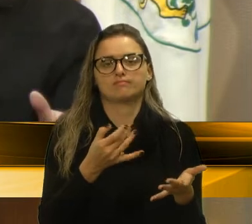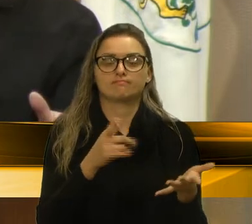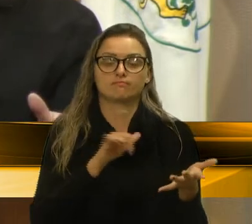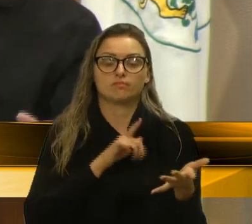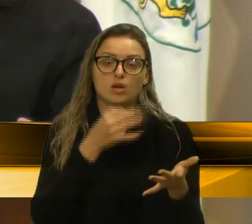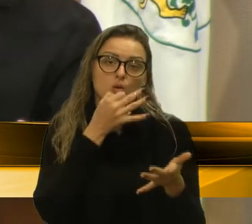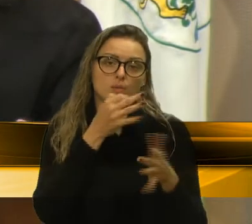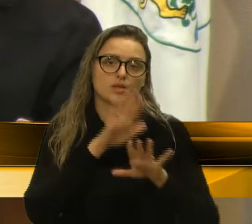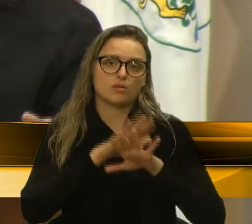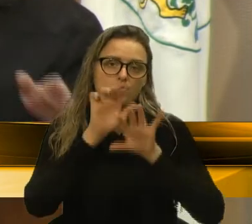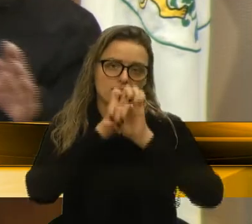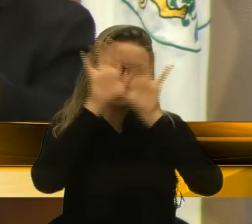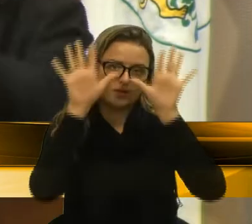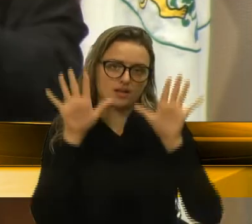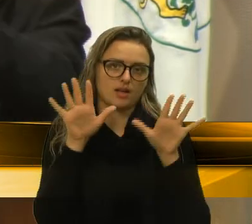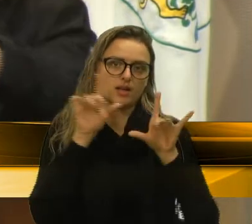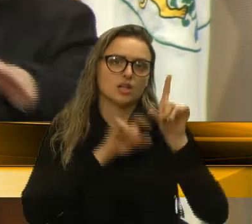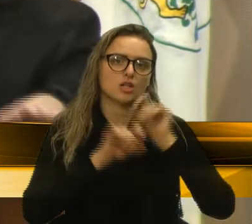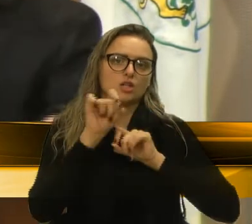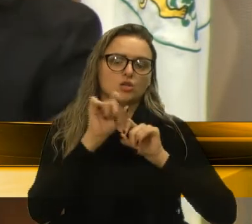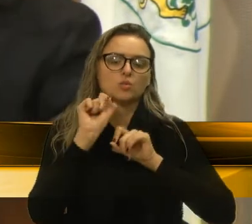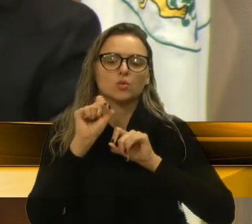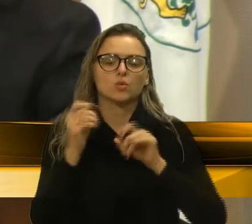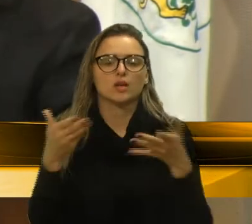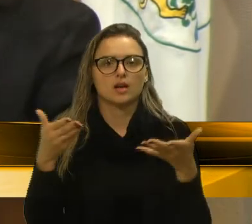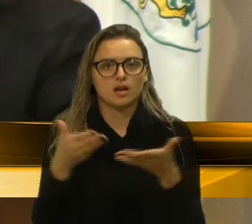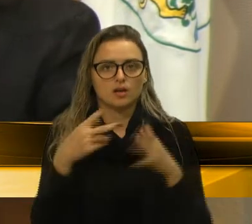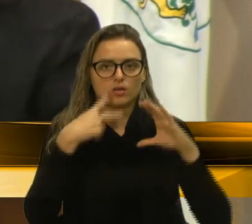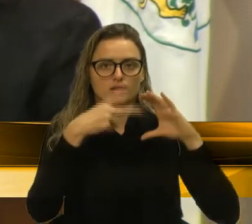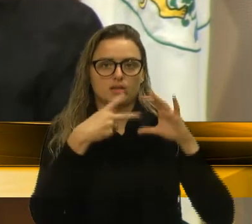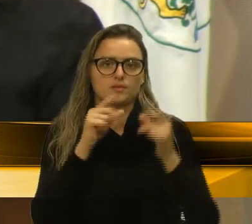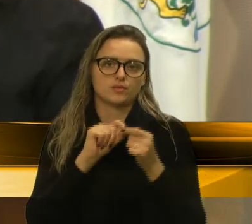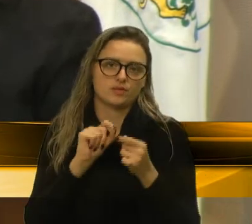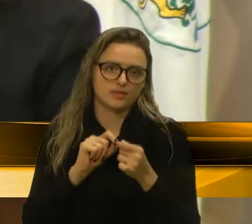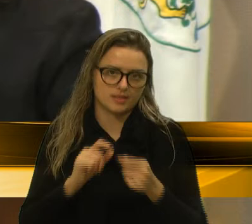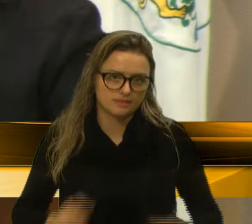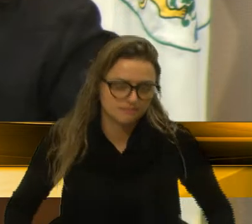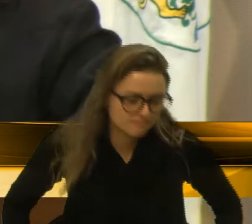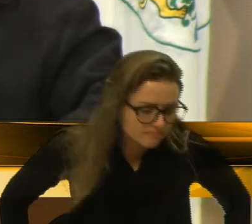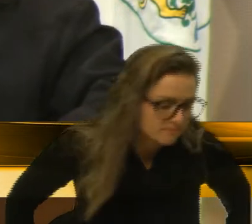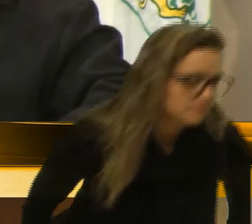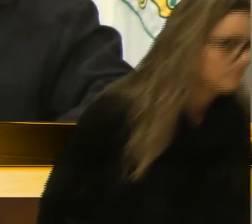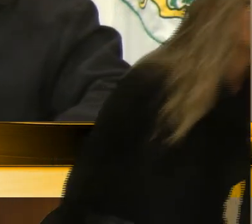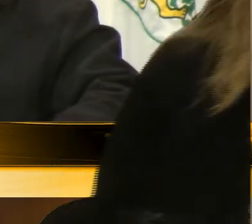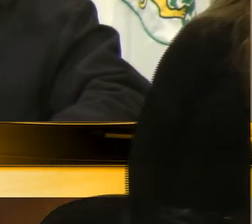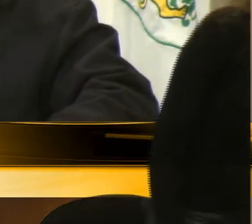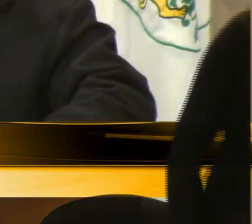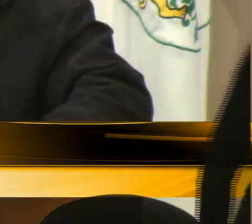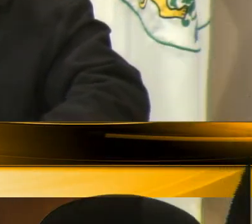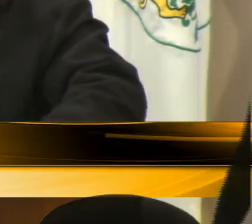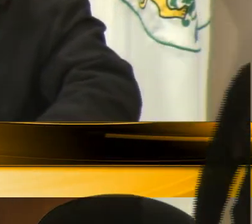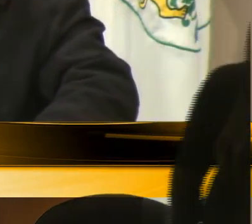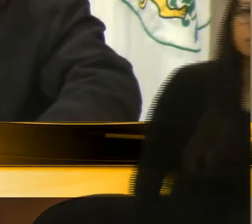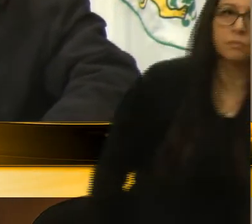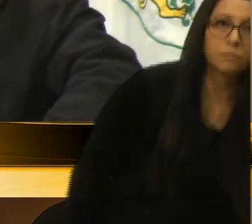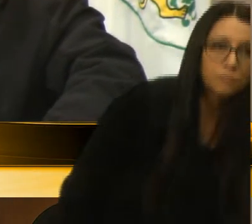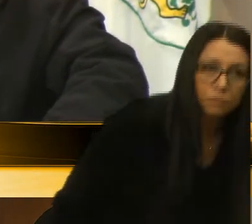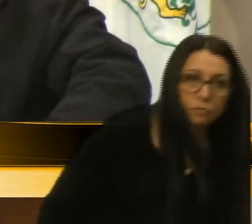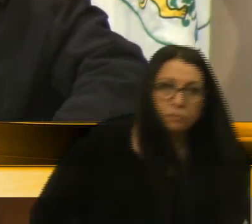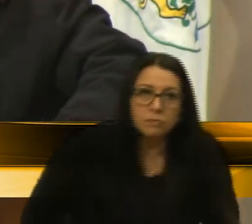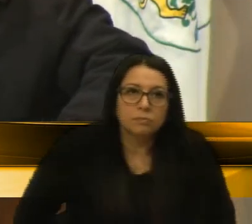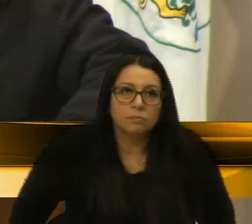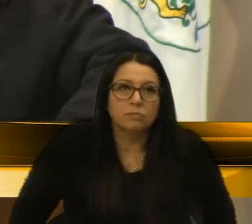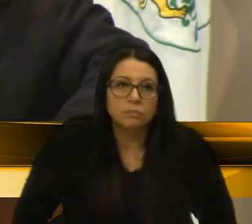mais clara, né, sobre que caminho nós vamos tomar. E digo que foi extremamente esclarecedor, o pessoal que